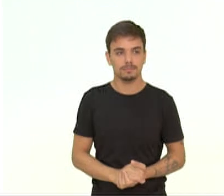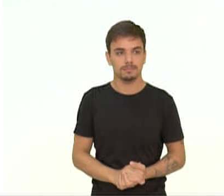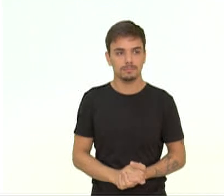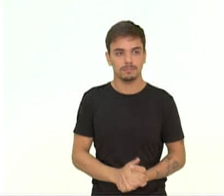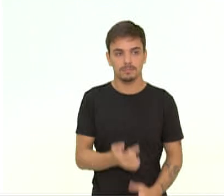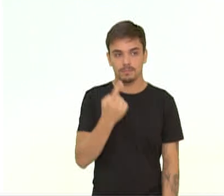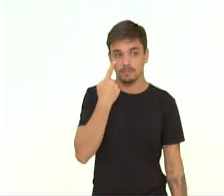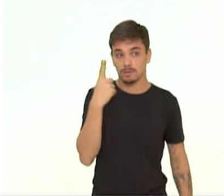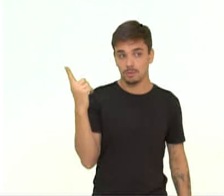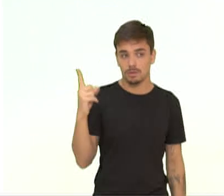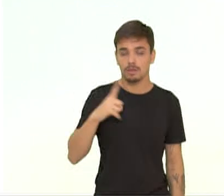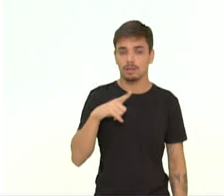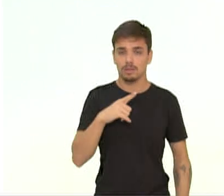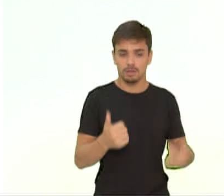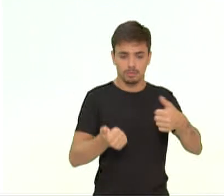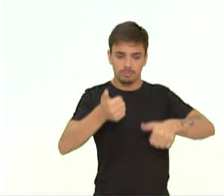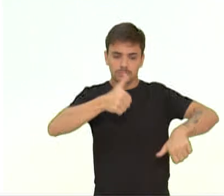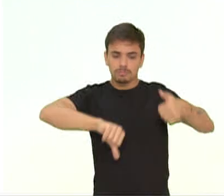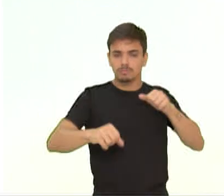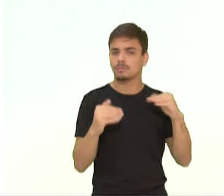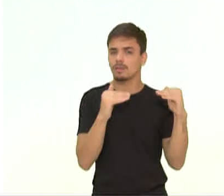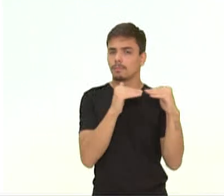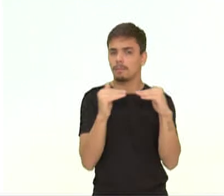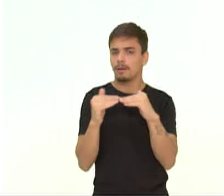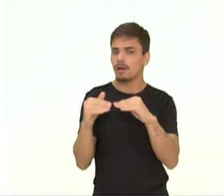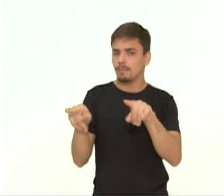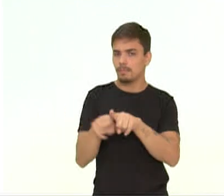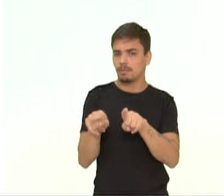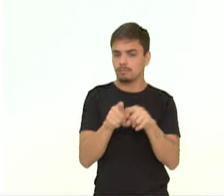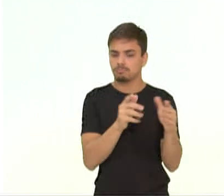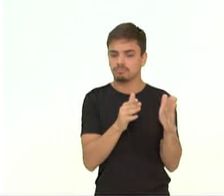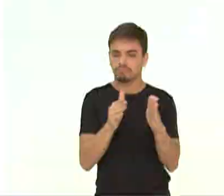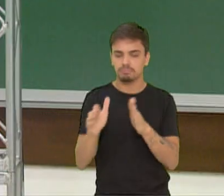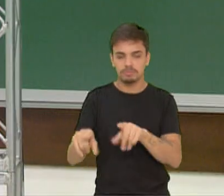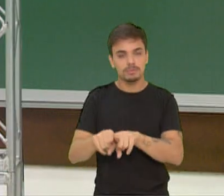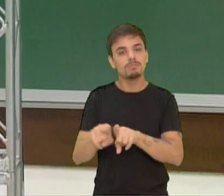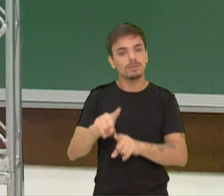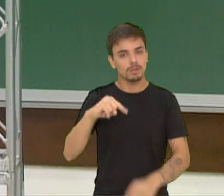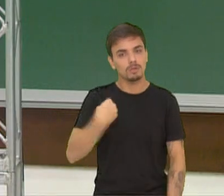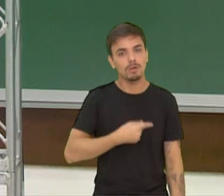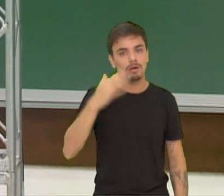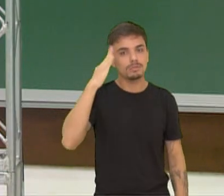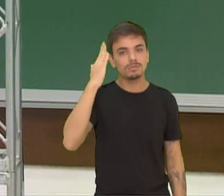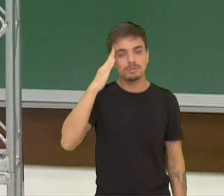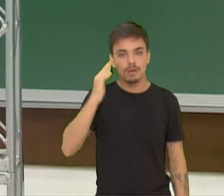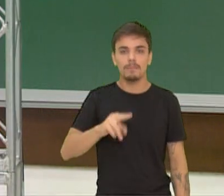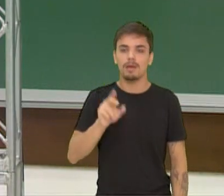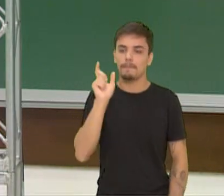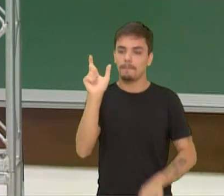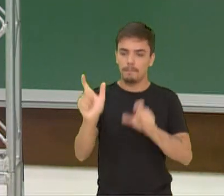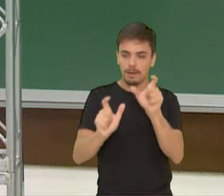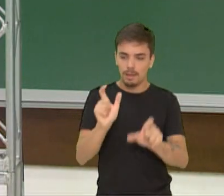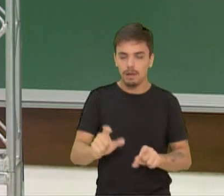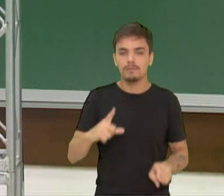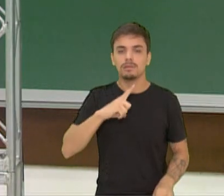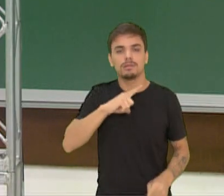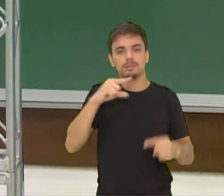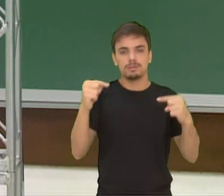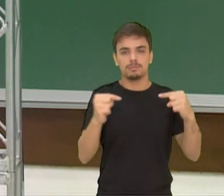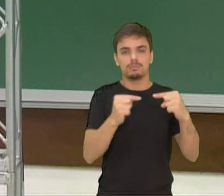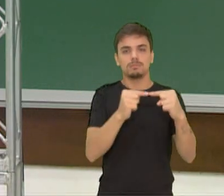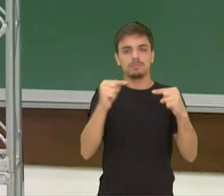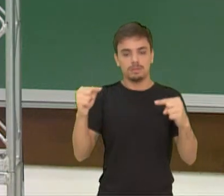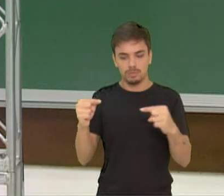Seguem alguns elementos coesivos sequenciais. Bom, então nós sabemos que aquelas palavrinhas, elas estão ligando